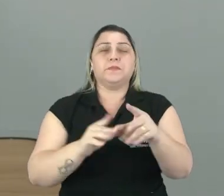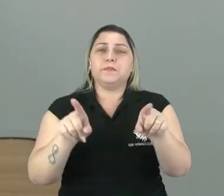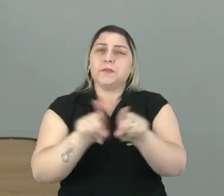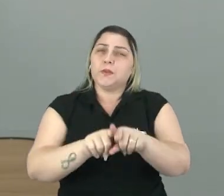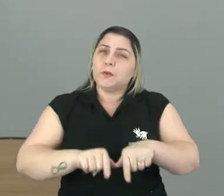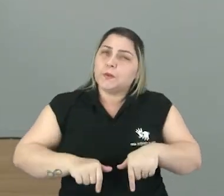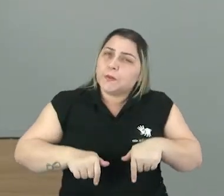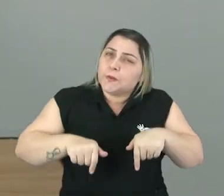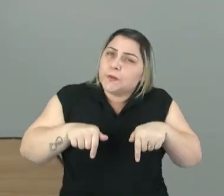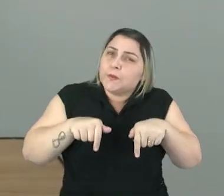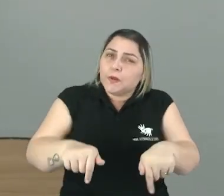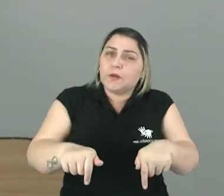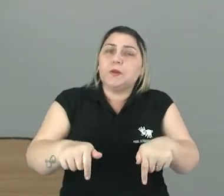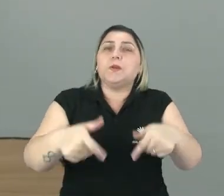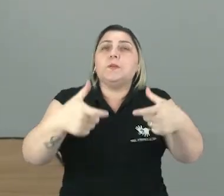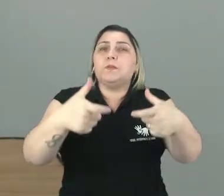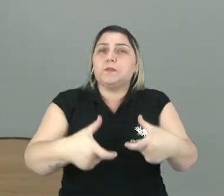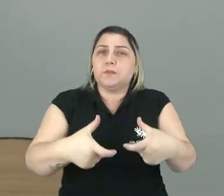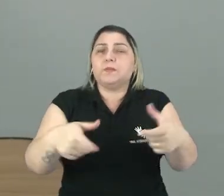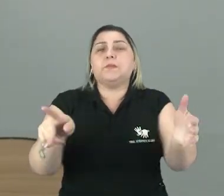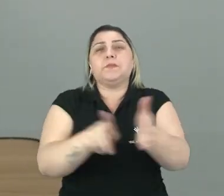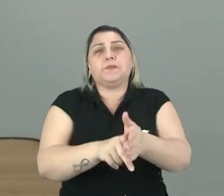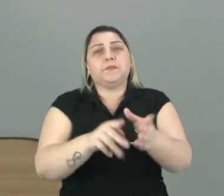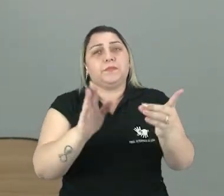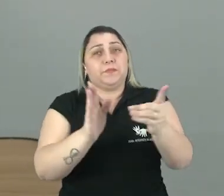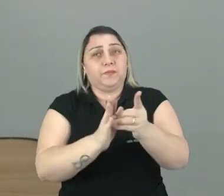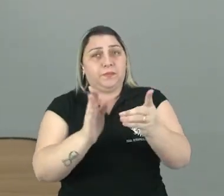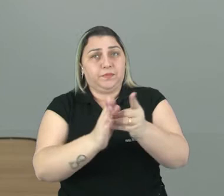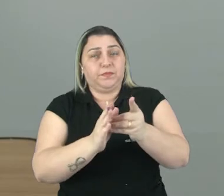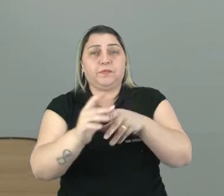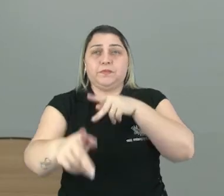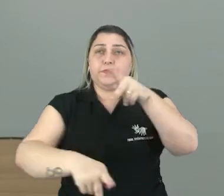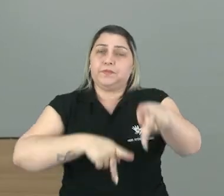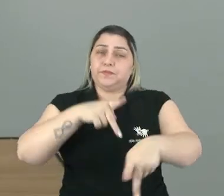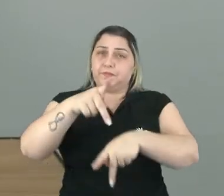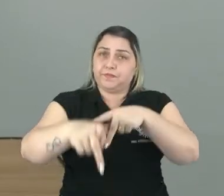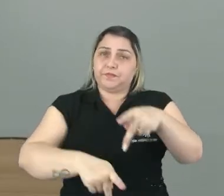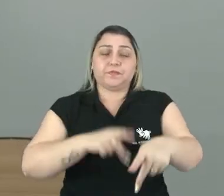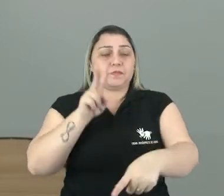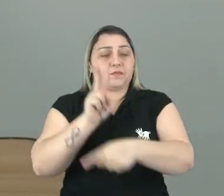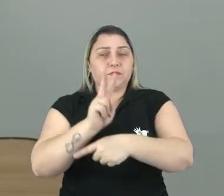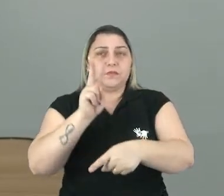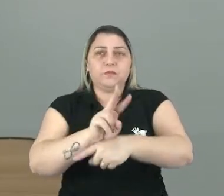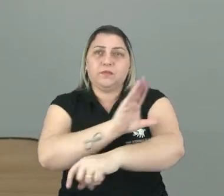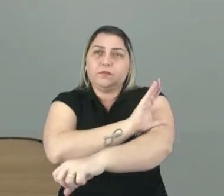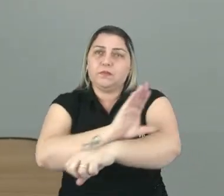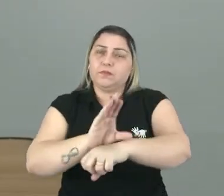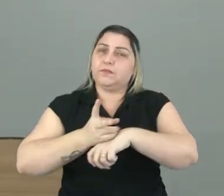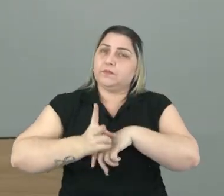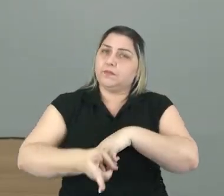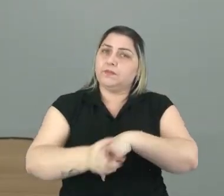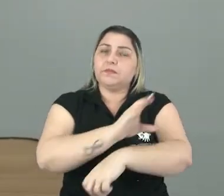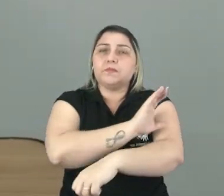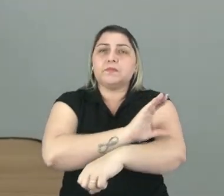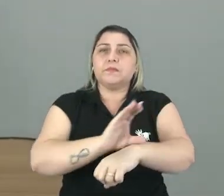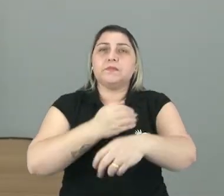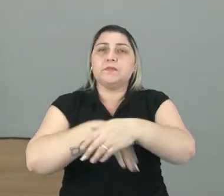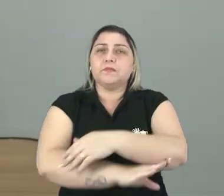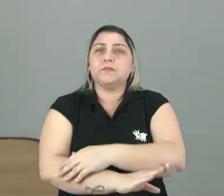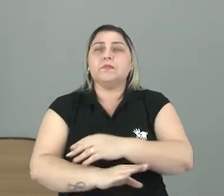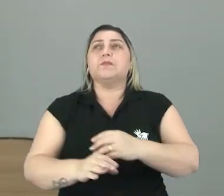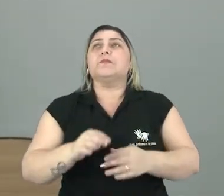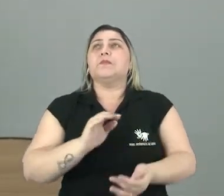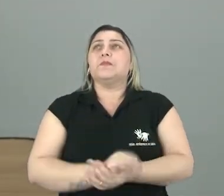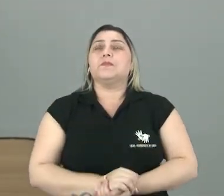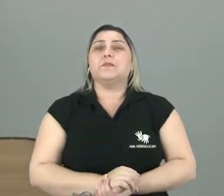para essas áreas serem reconhecidas como áreas pertencentes ao seu povo, para poder eles preservar essa cultura ali, seus costumes, né, de acordo com o